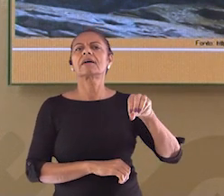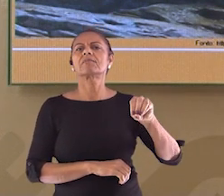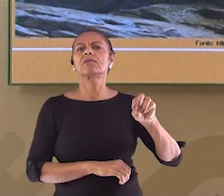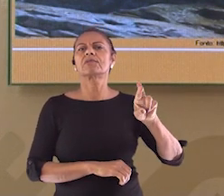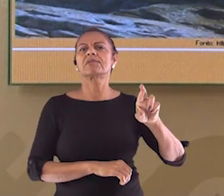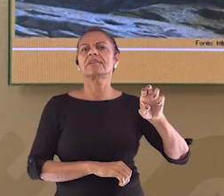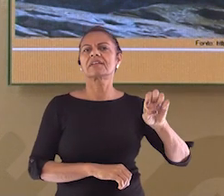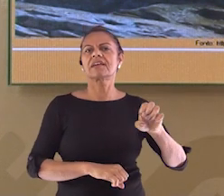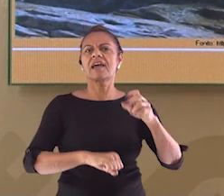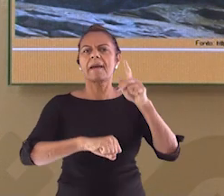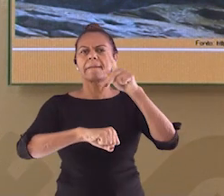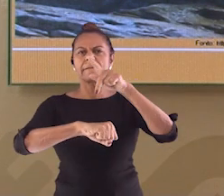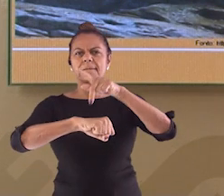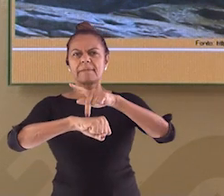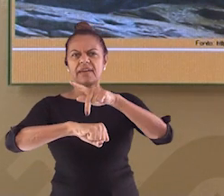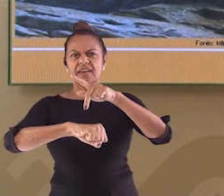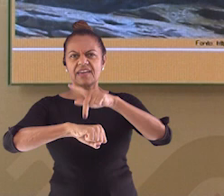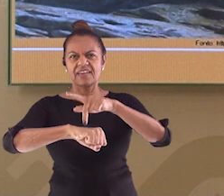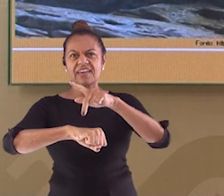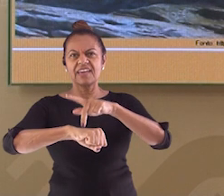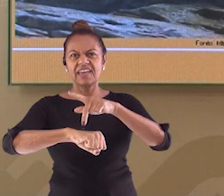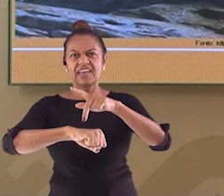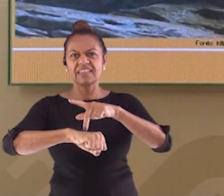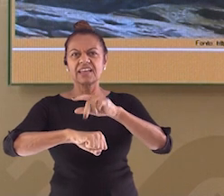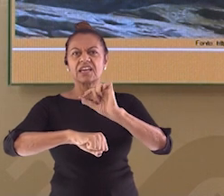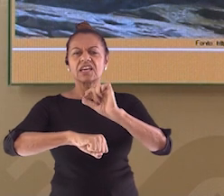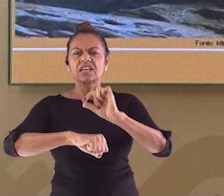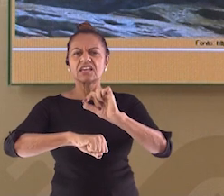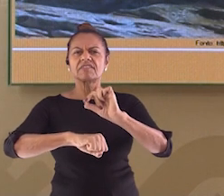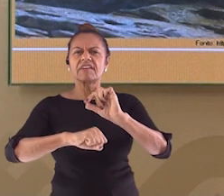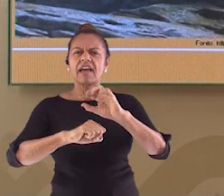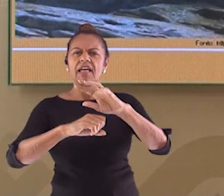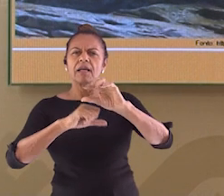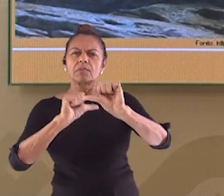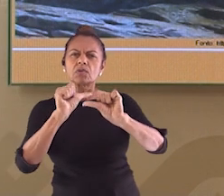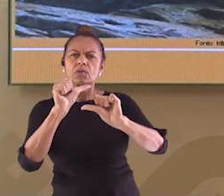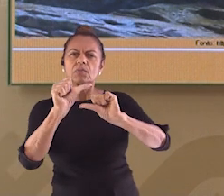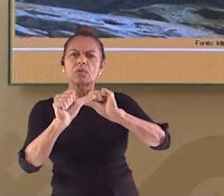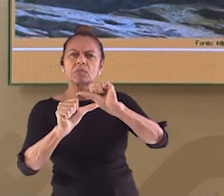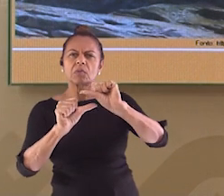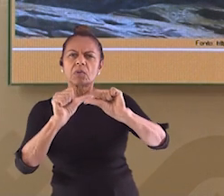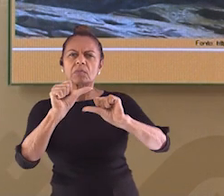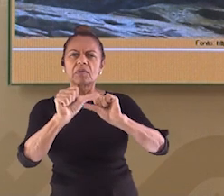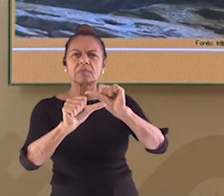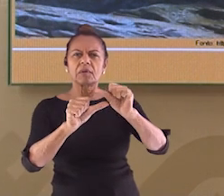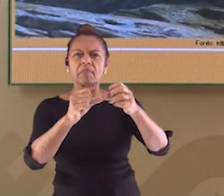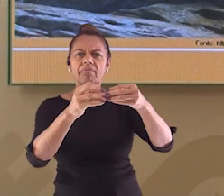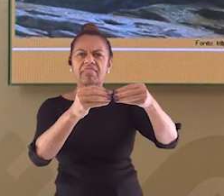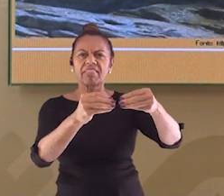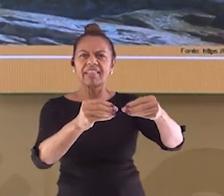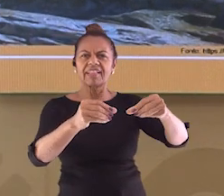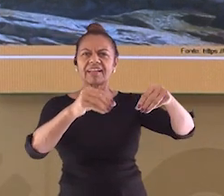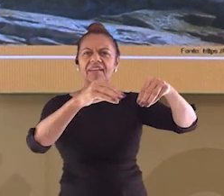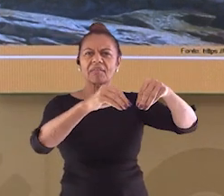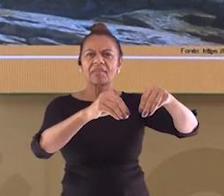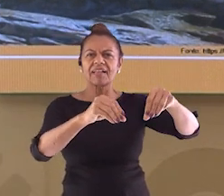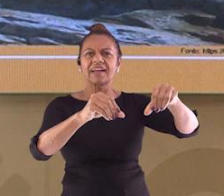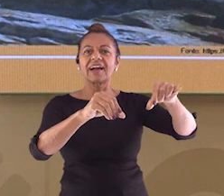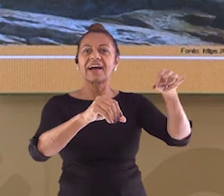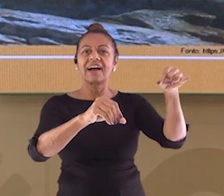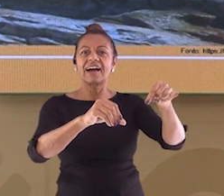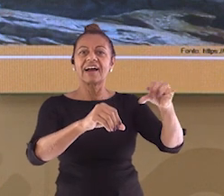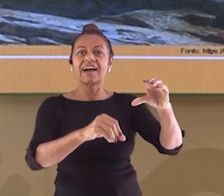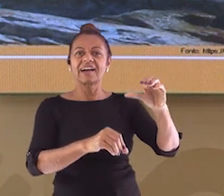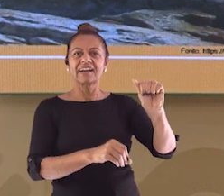metamórfica e é proveniente da modificação química do calcário e do meio onde ele se encontra. O